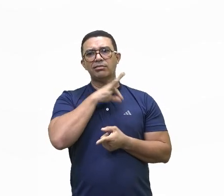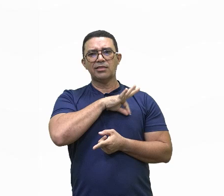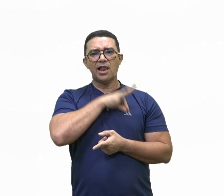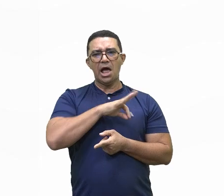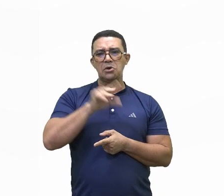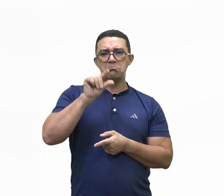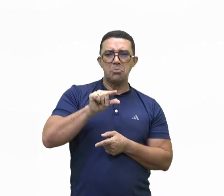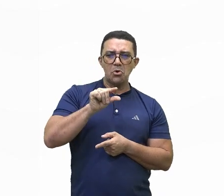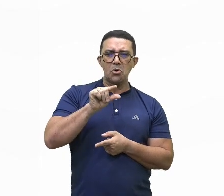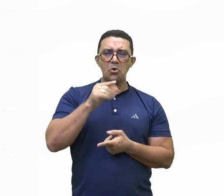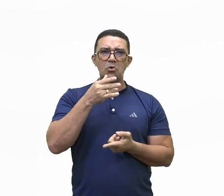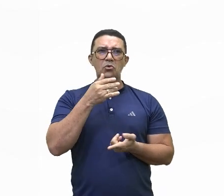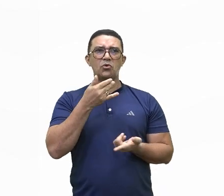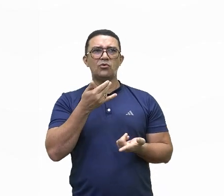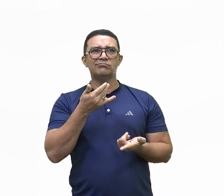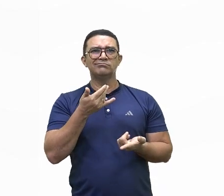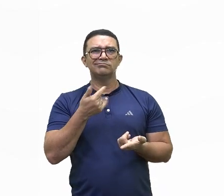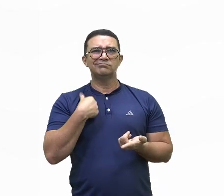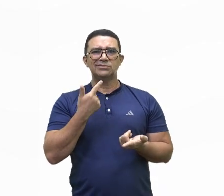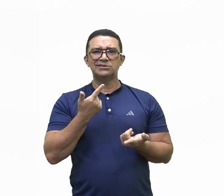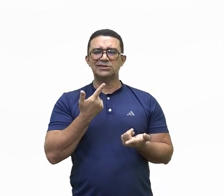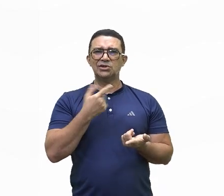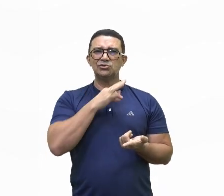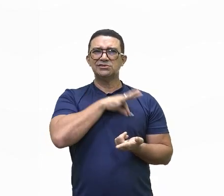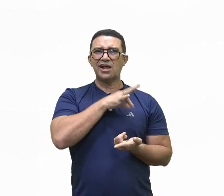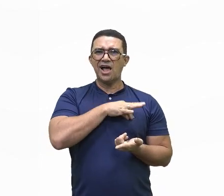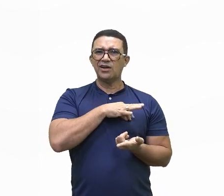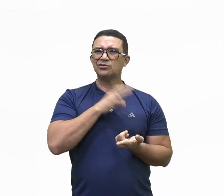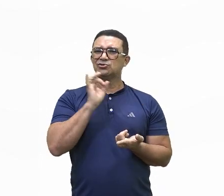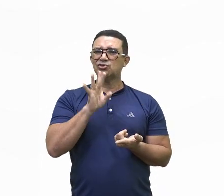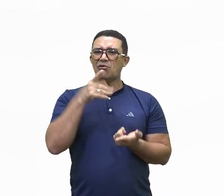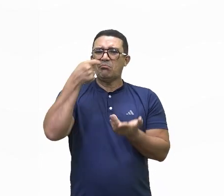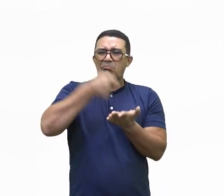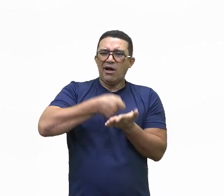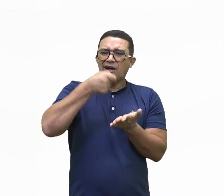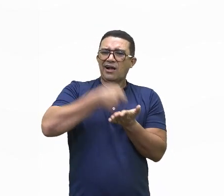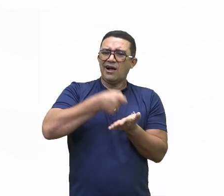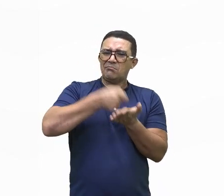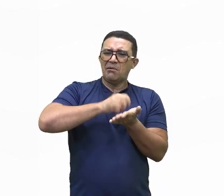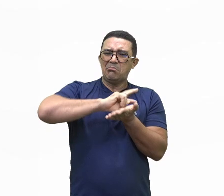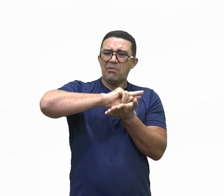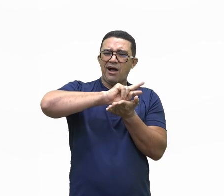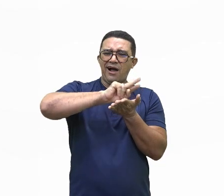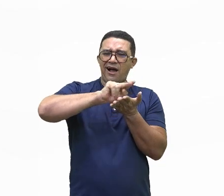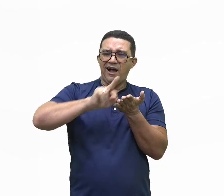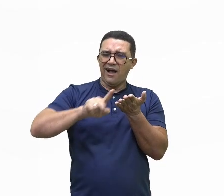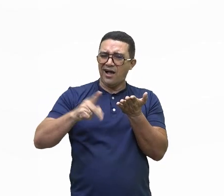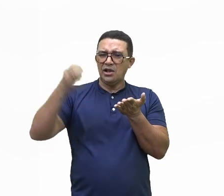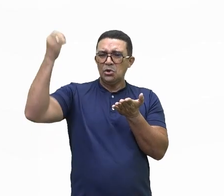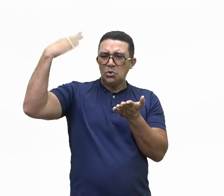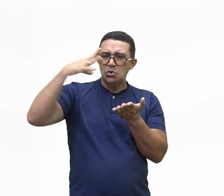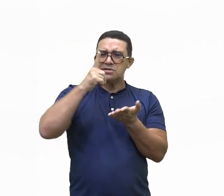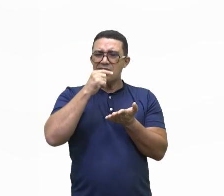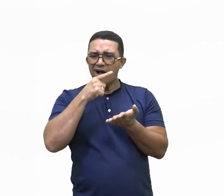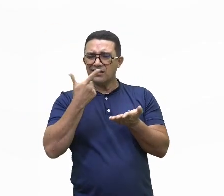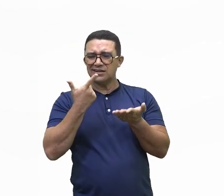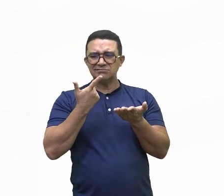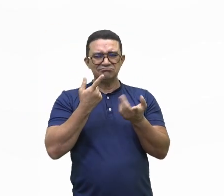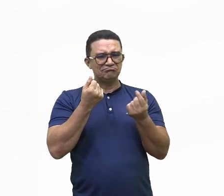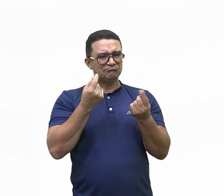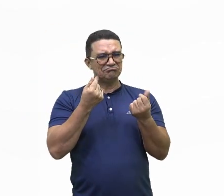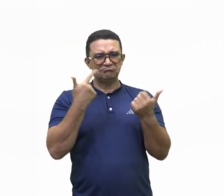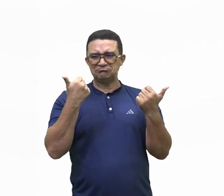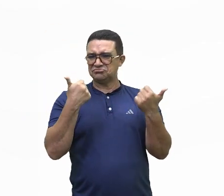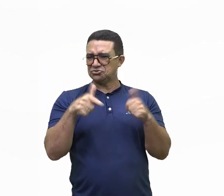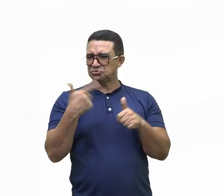pouco, que, por exemplo, você só está ganhando para pagar as suas despesas e você não consegue ter dinheiro para investir, não consegue ter dinheiro